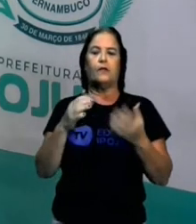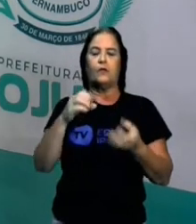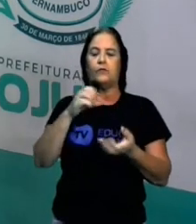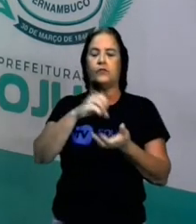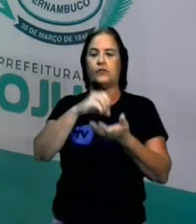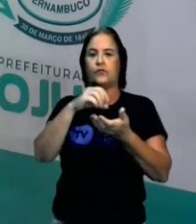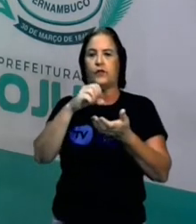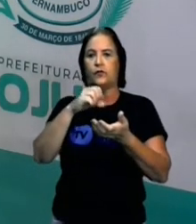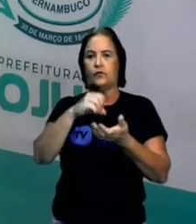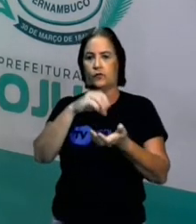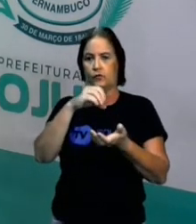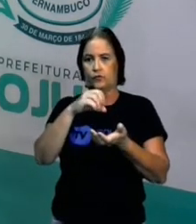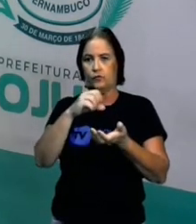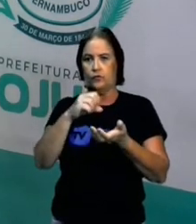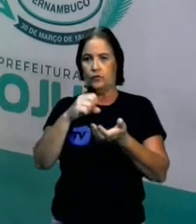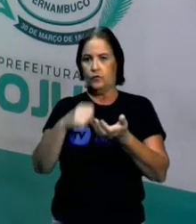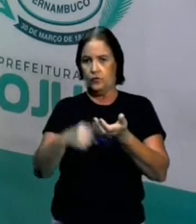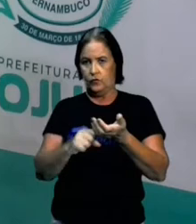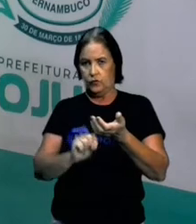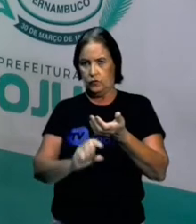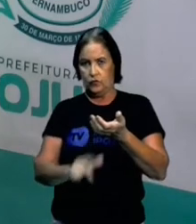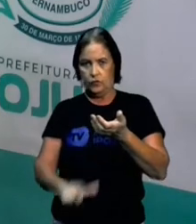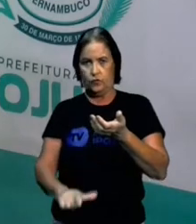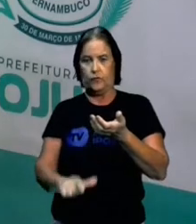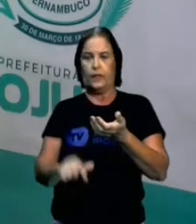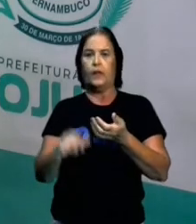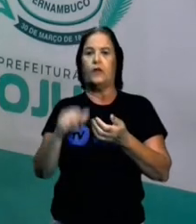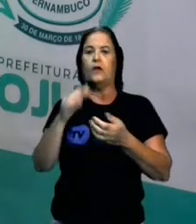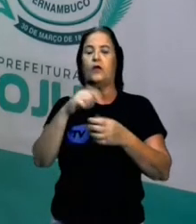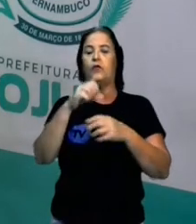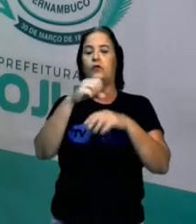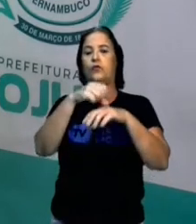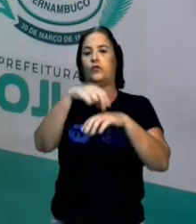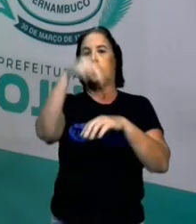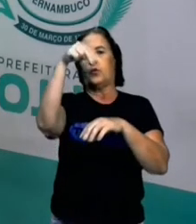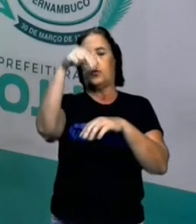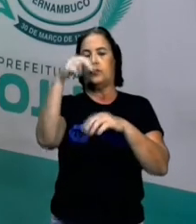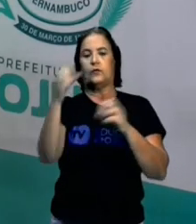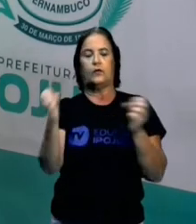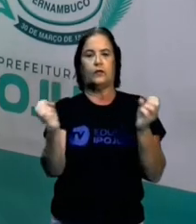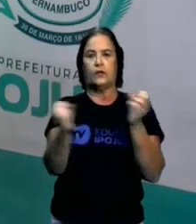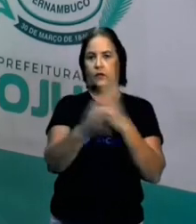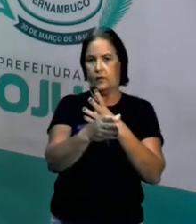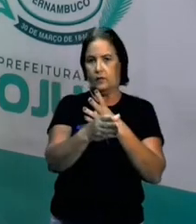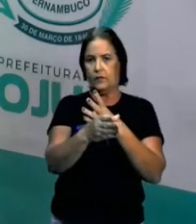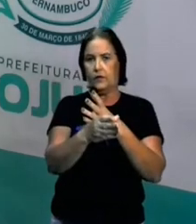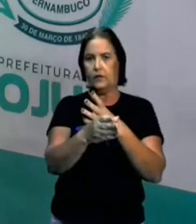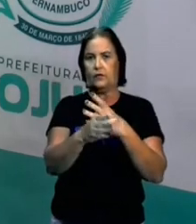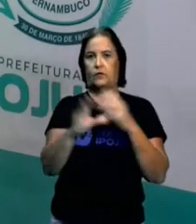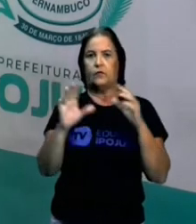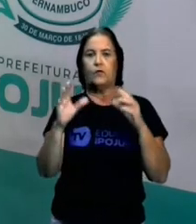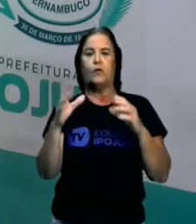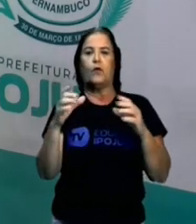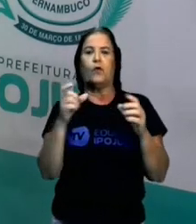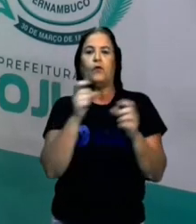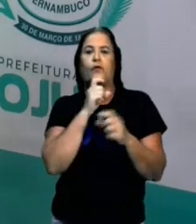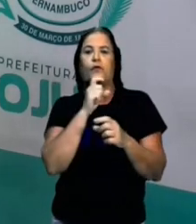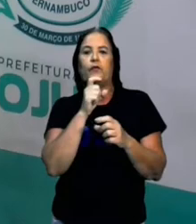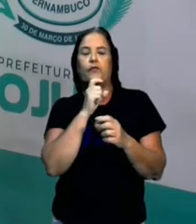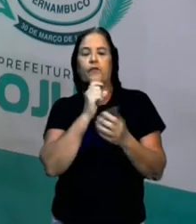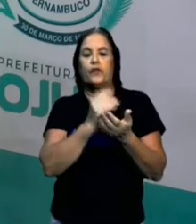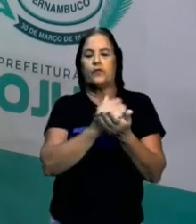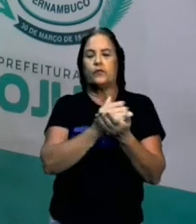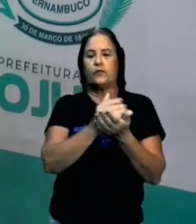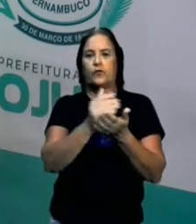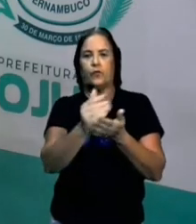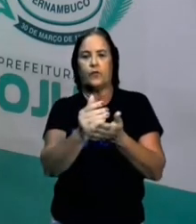norte eles estão encerrando o inverno e dando início à primavera,